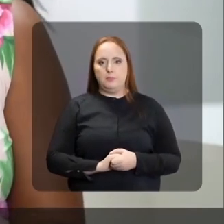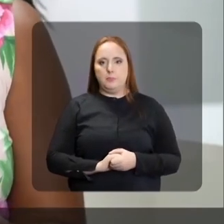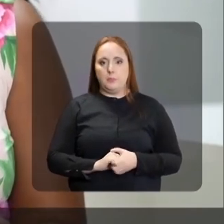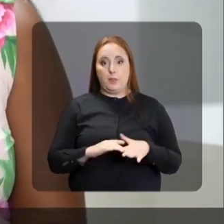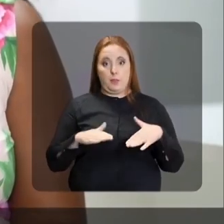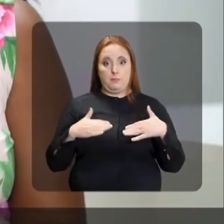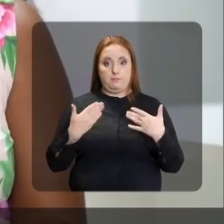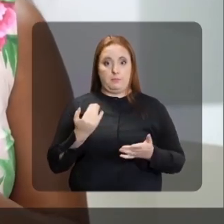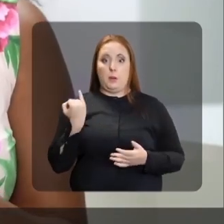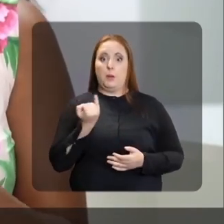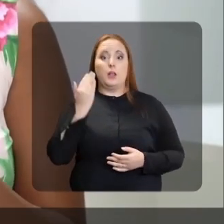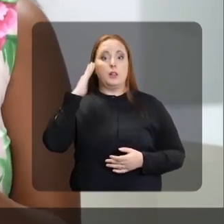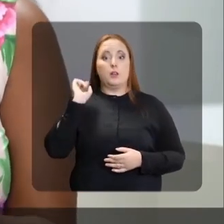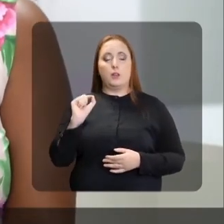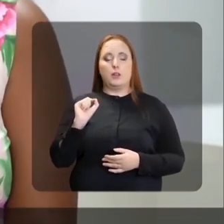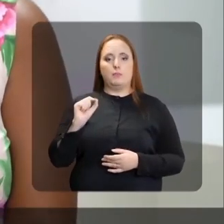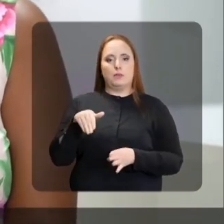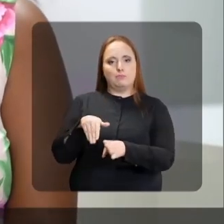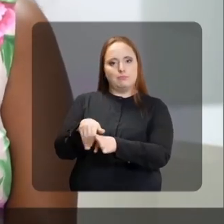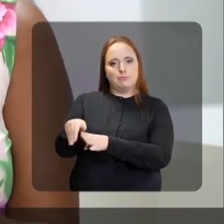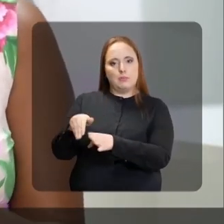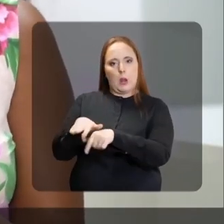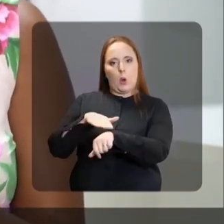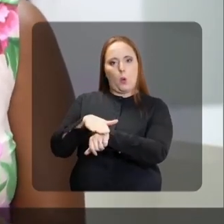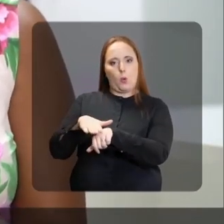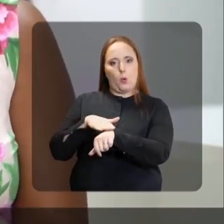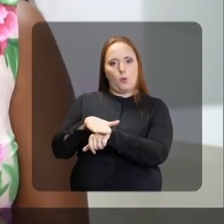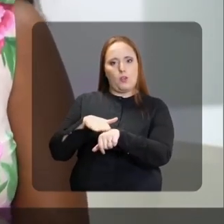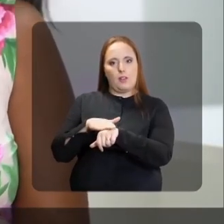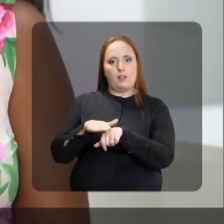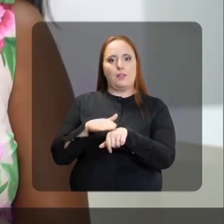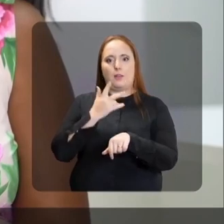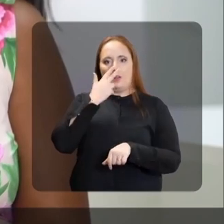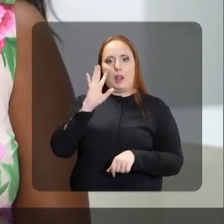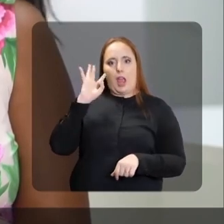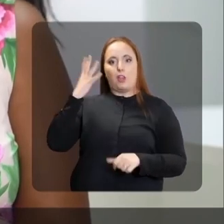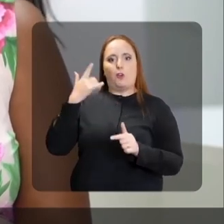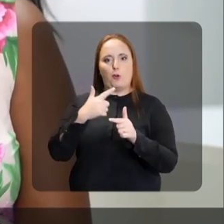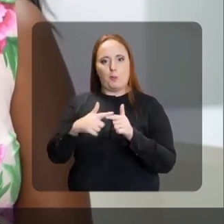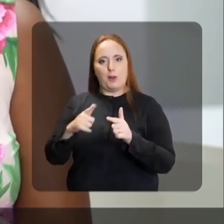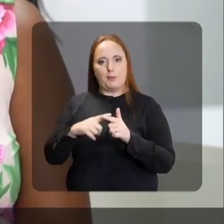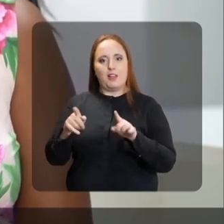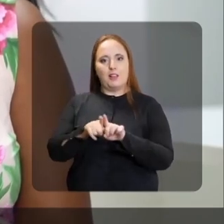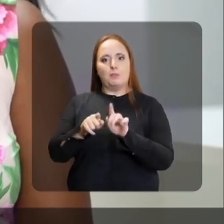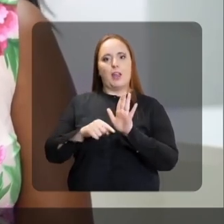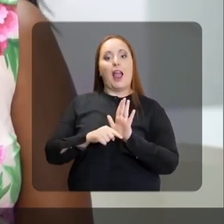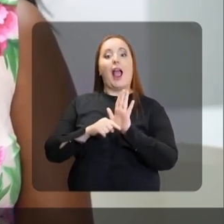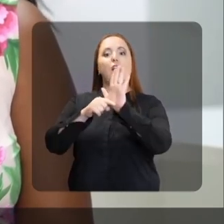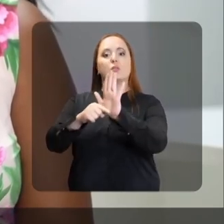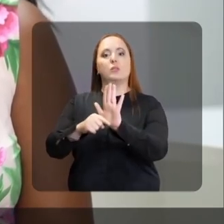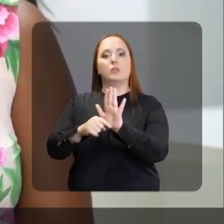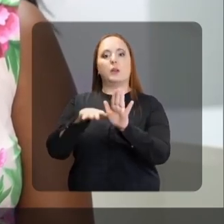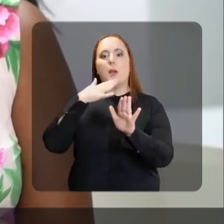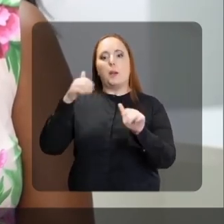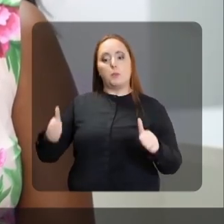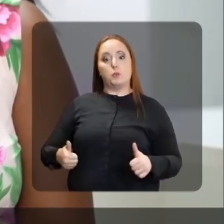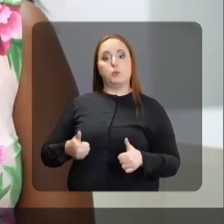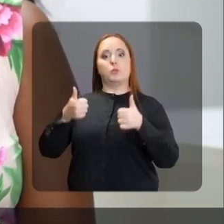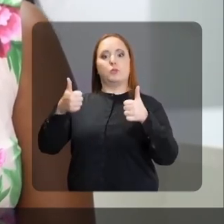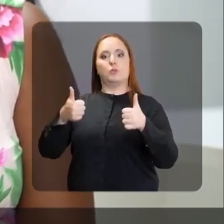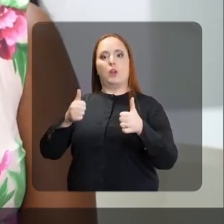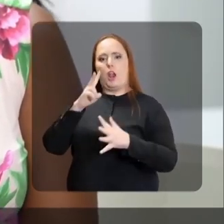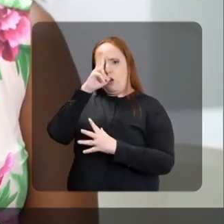é importante entender que essa escutativa, mais do que resolver o problema, é um espaço de ajudar essa mulher a